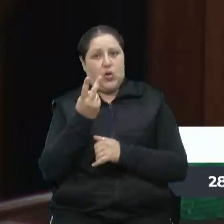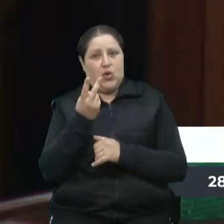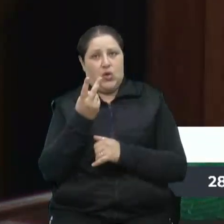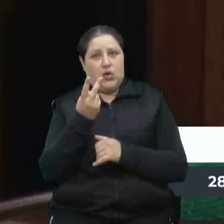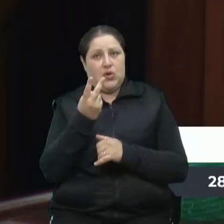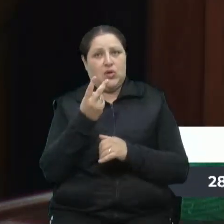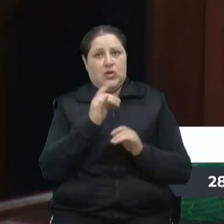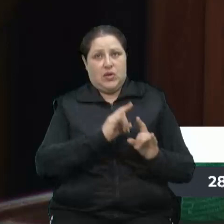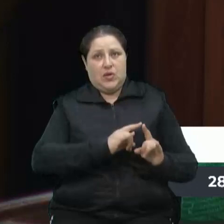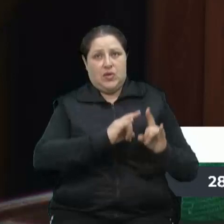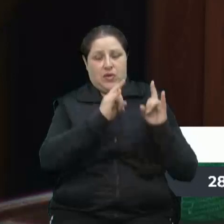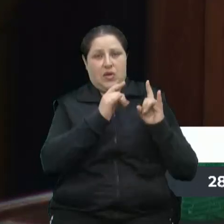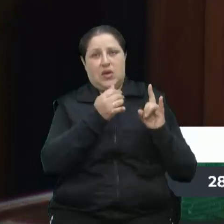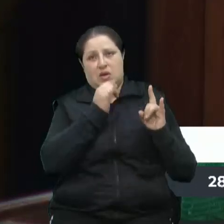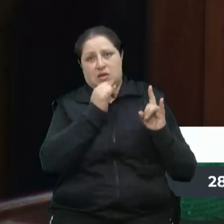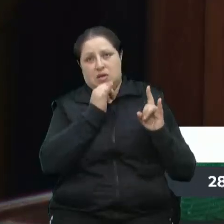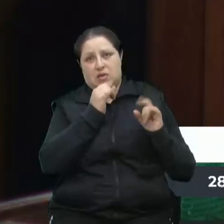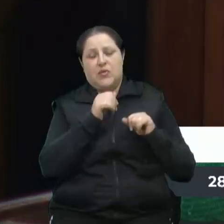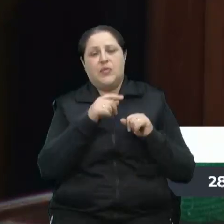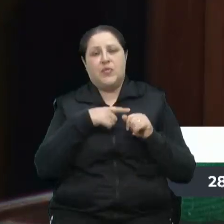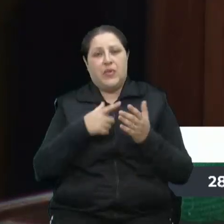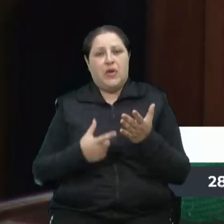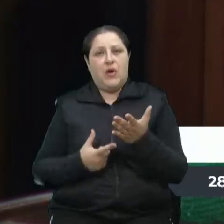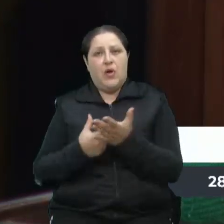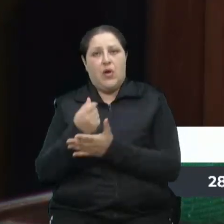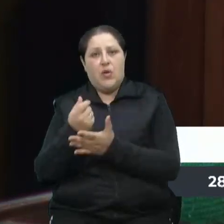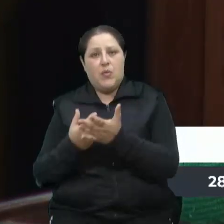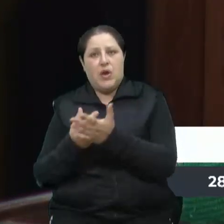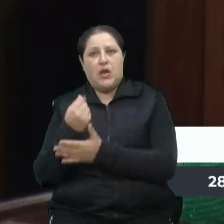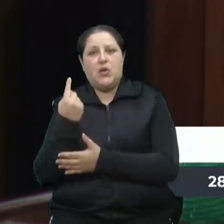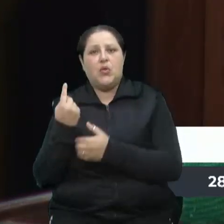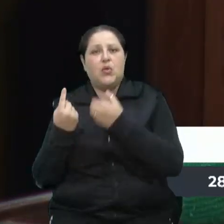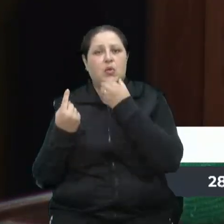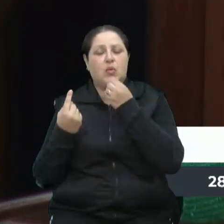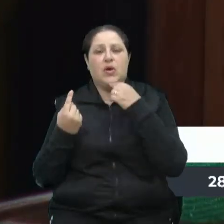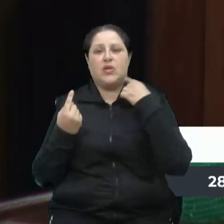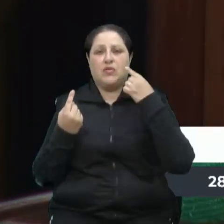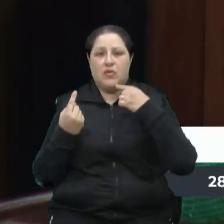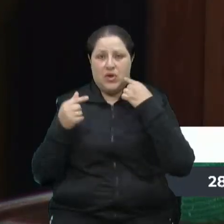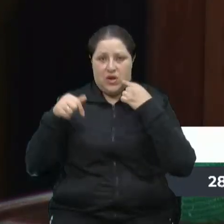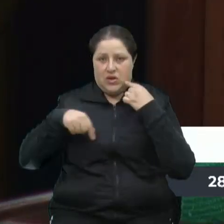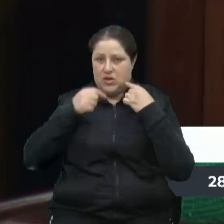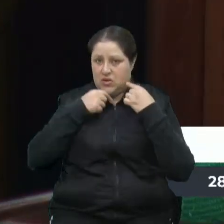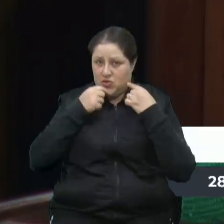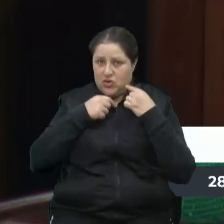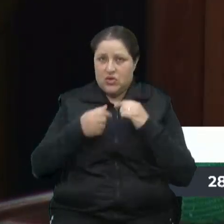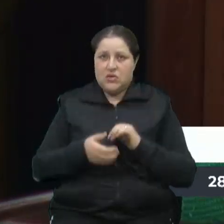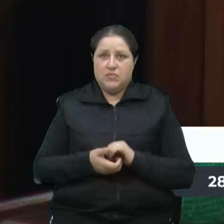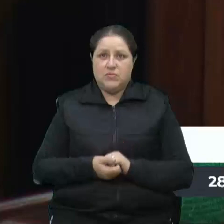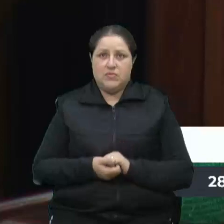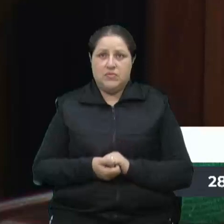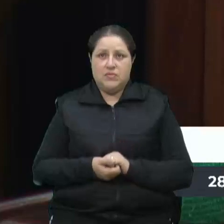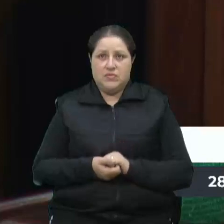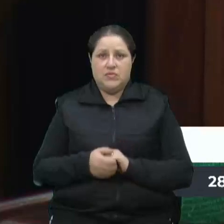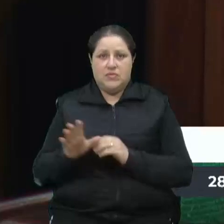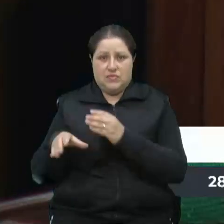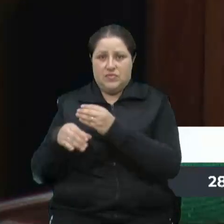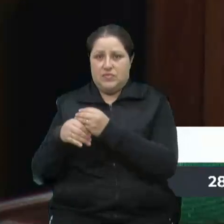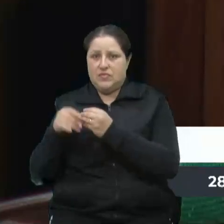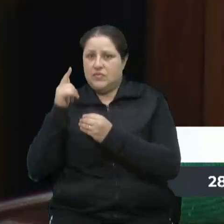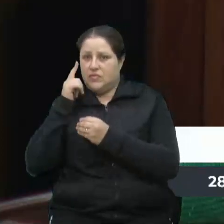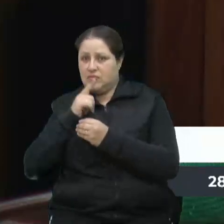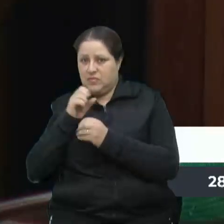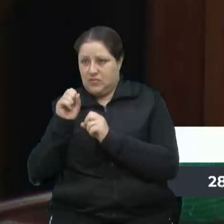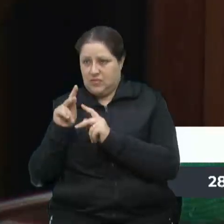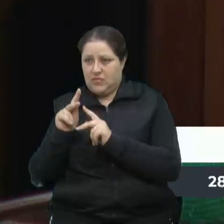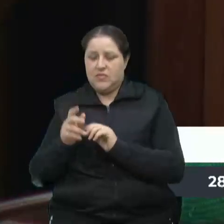só para dar um exemplo, que foram adquiridas por um advogado aqui da nossa cidade. No momento oportuno, uma parte, vereador. Claro,